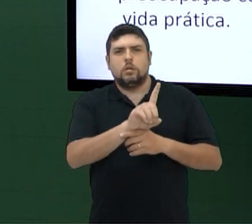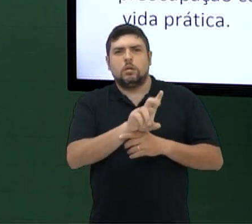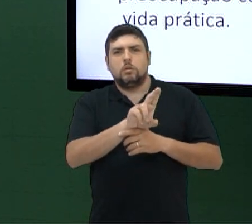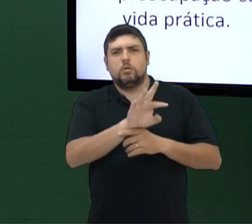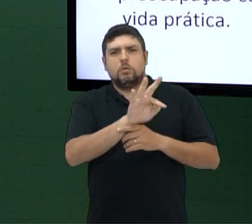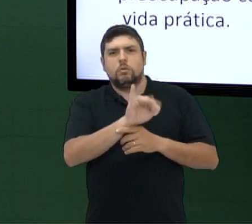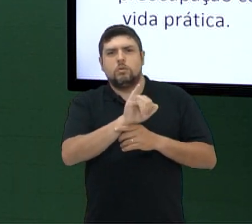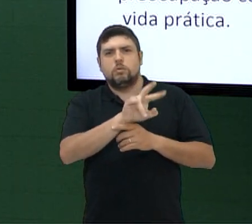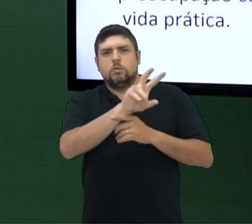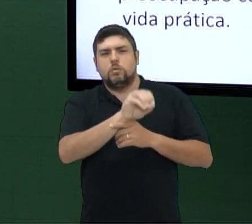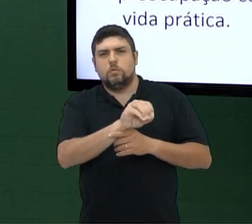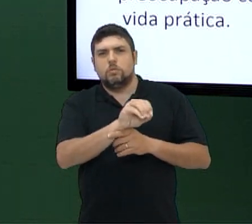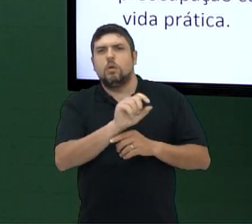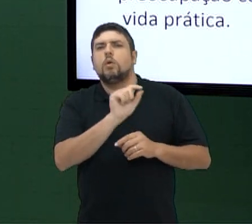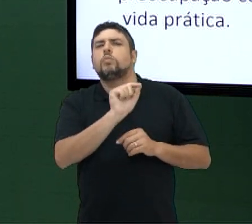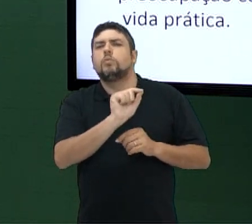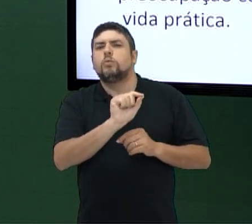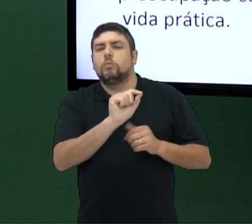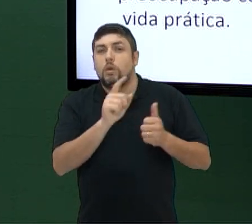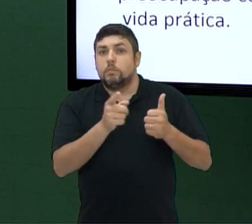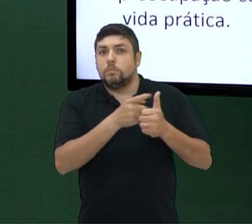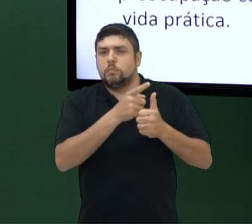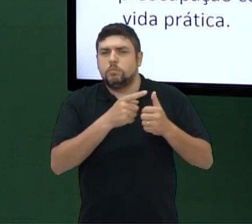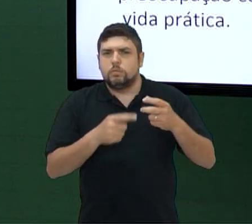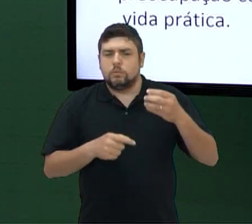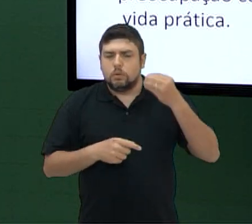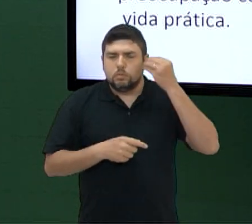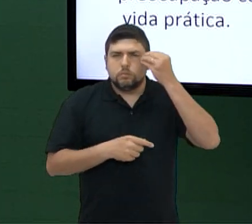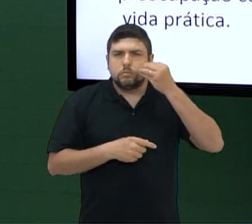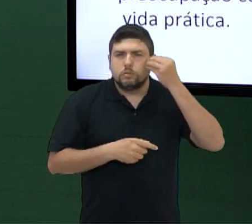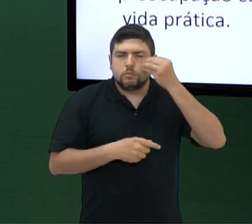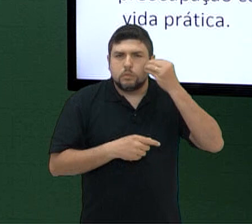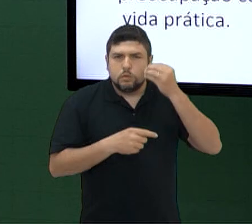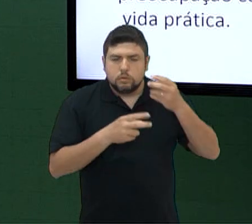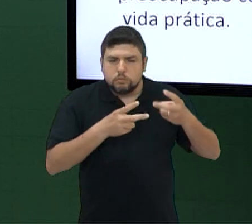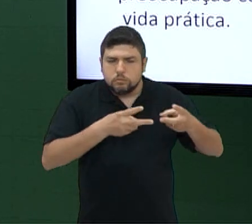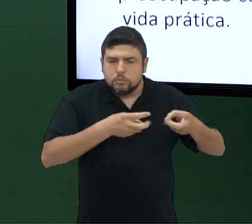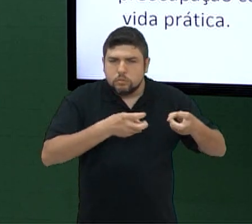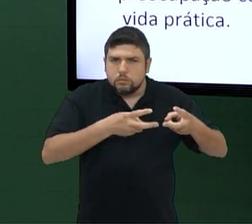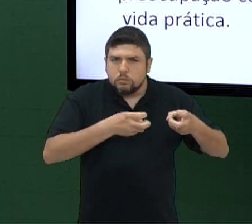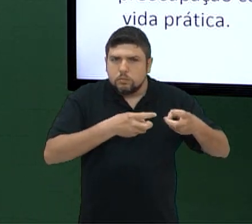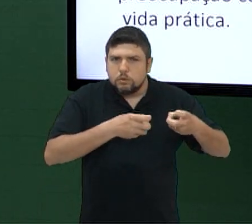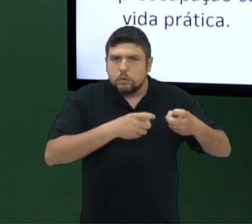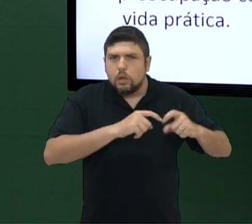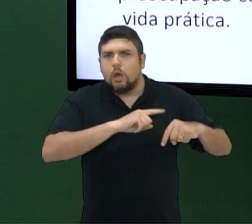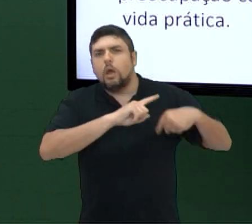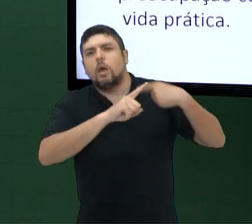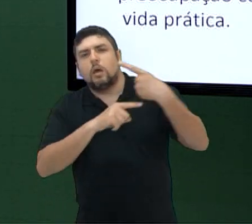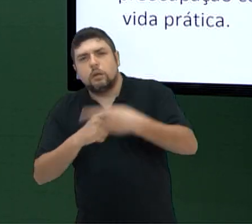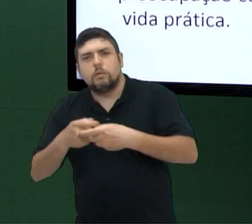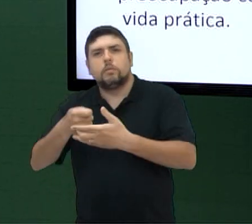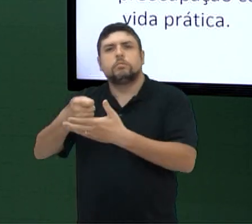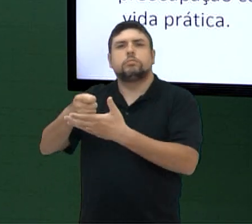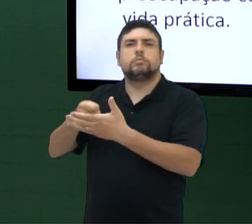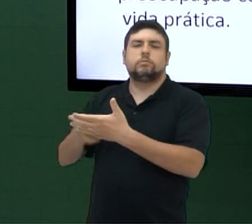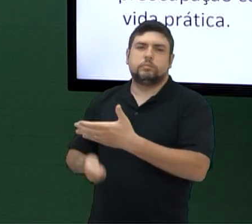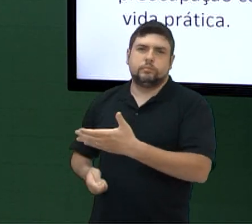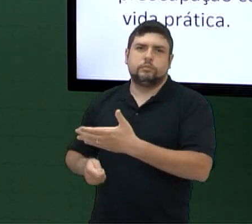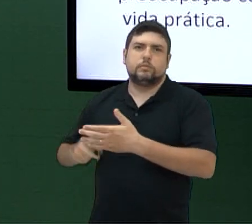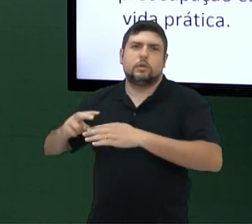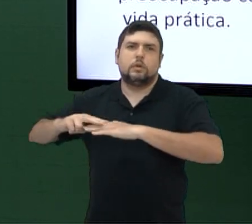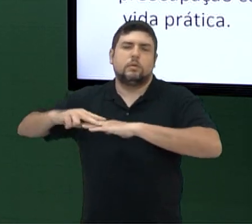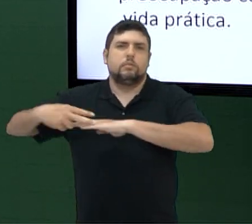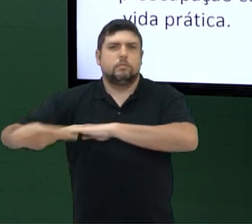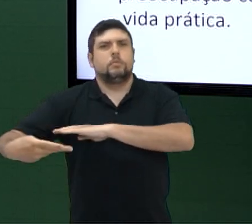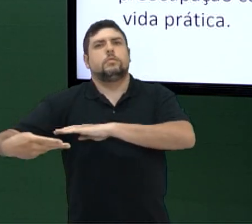vem primeiro é a experiência, a observação. Então, a gente observa e experimenta para depois formular uma hipótese e daí